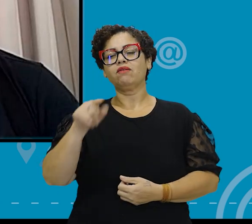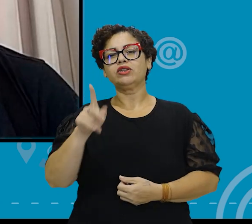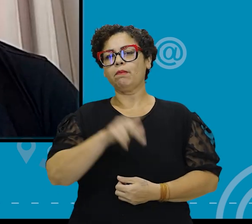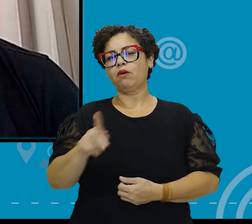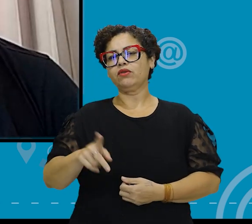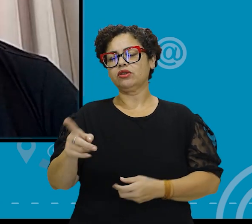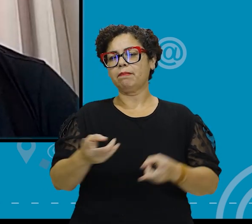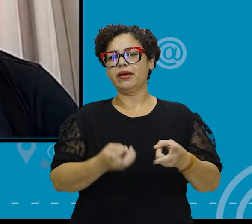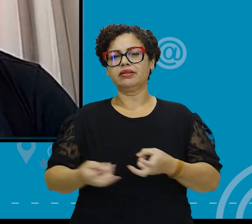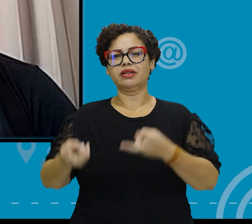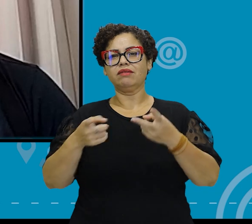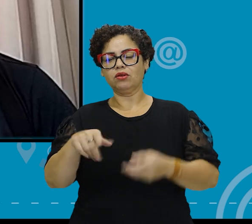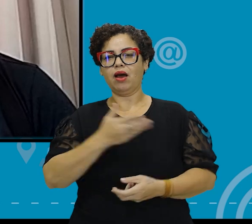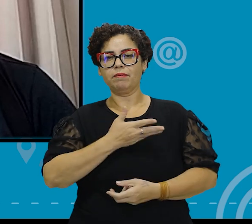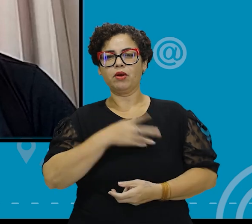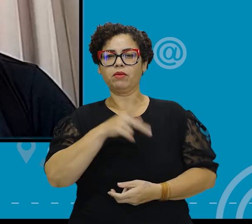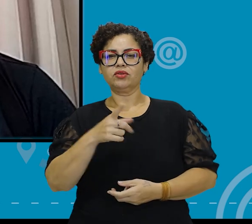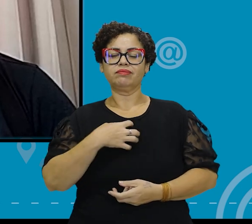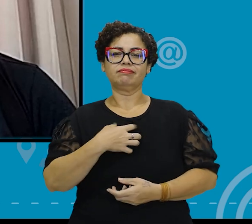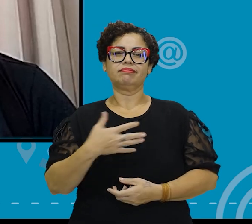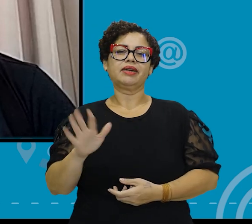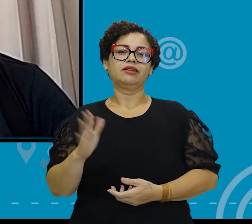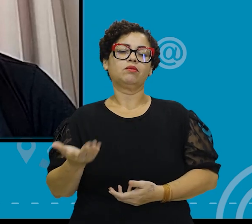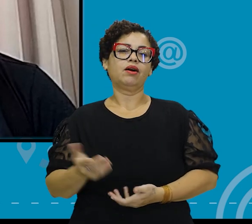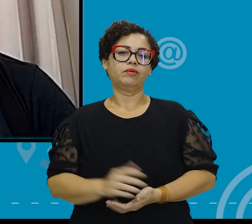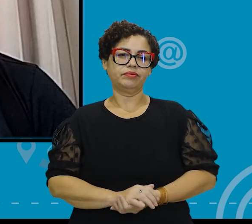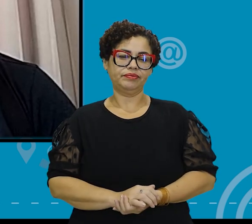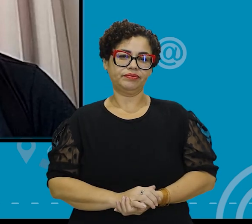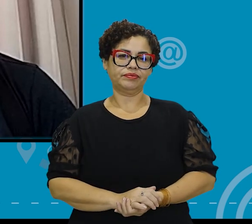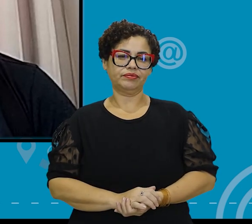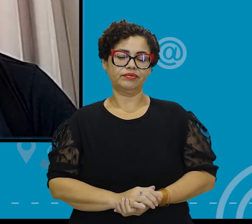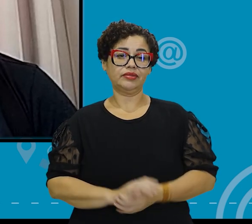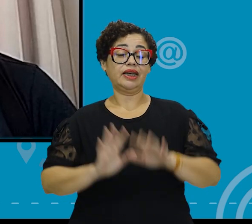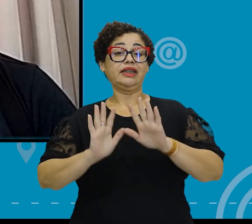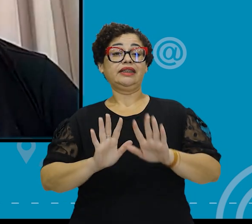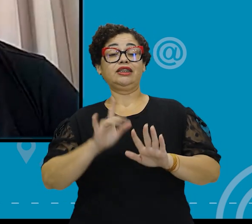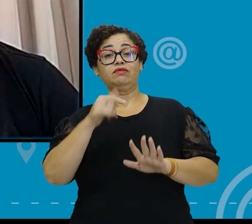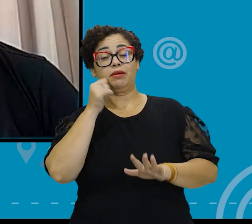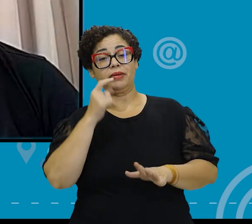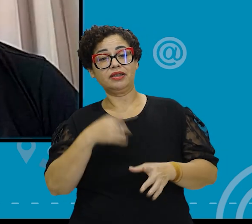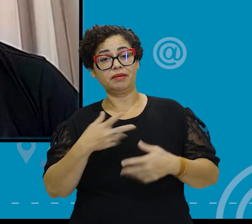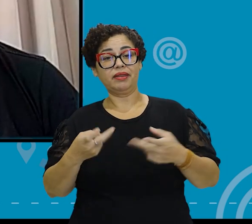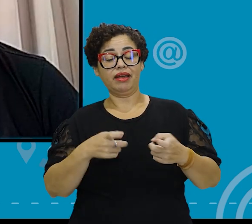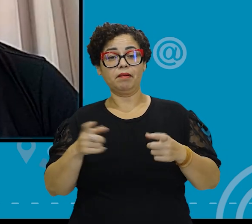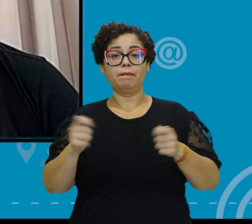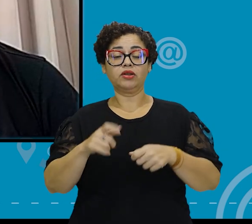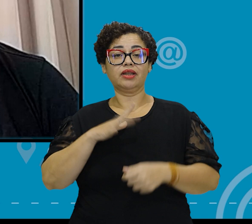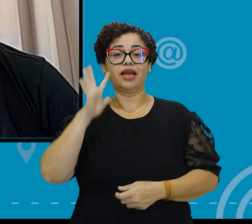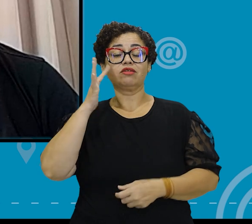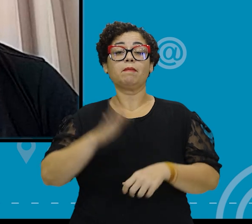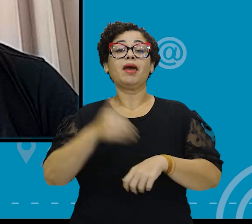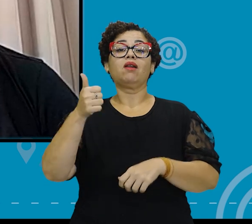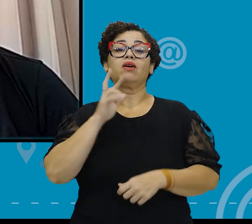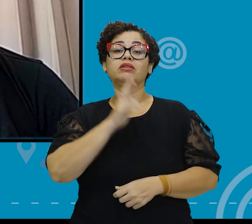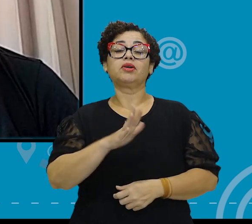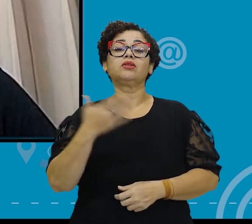como professor e que tem amigos professores enfrentam? E que de repente você vê que possa ter solução, por exemplo, também?